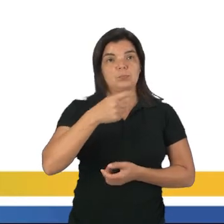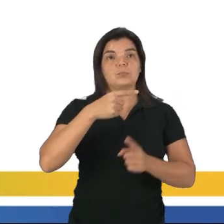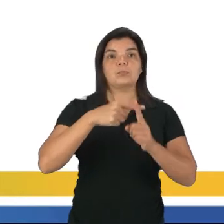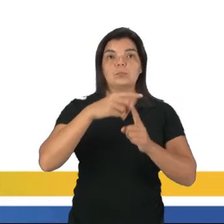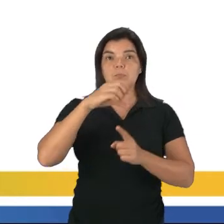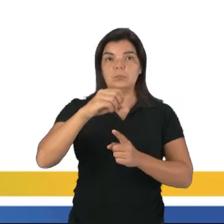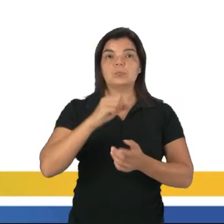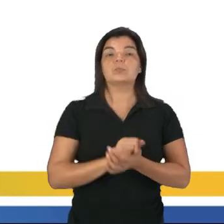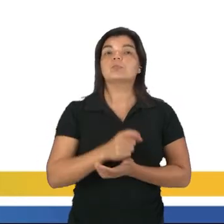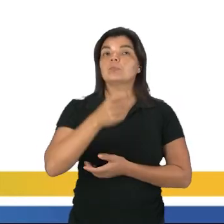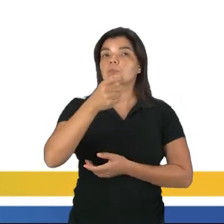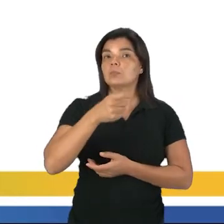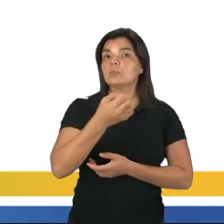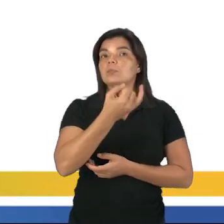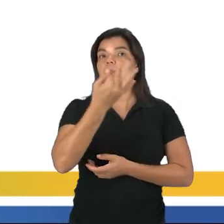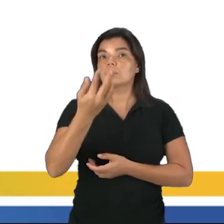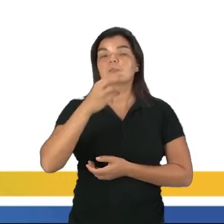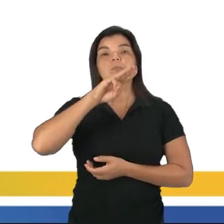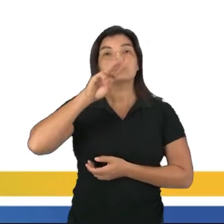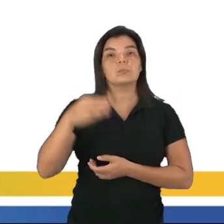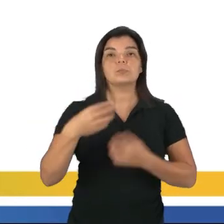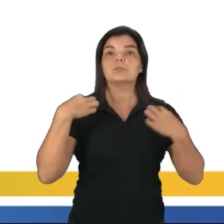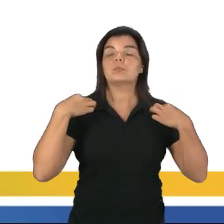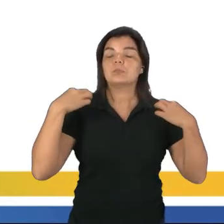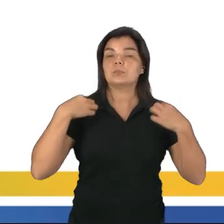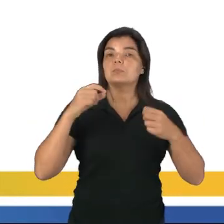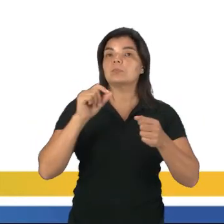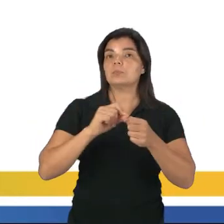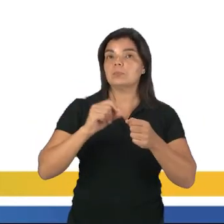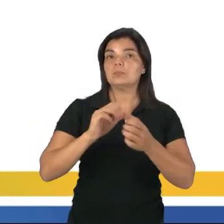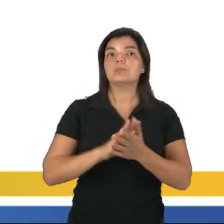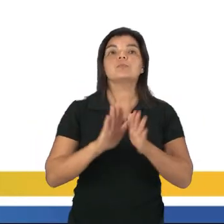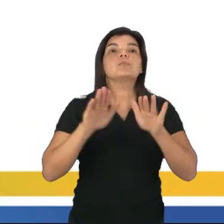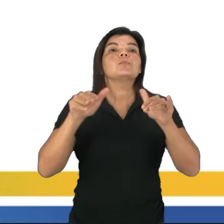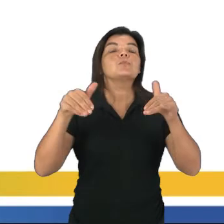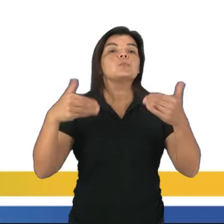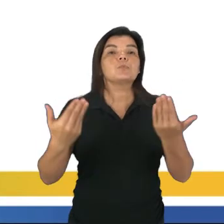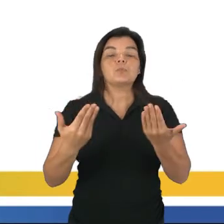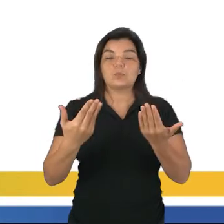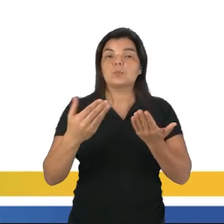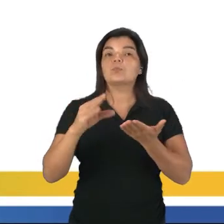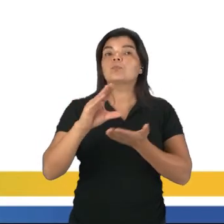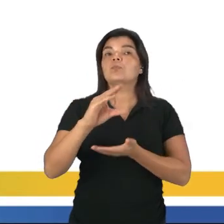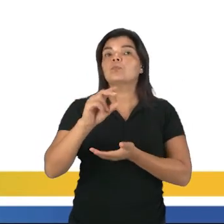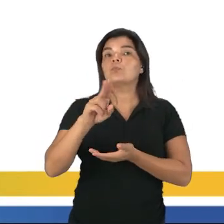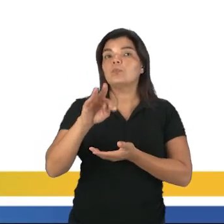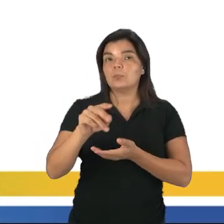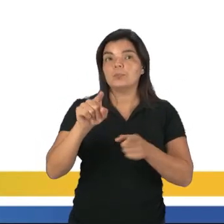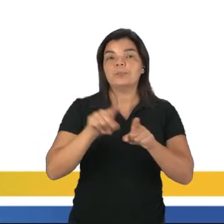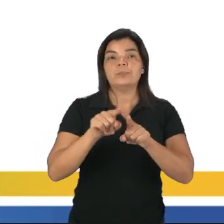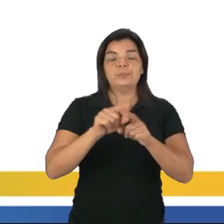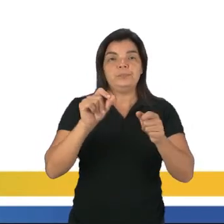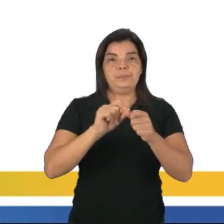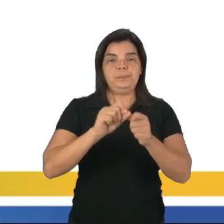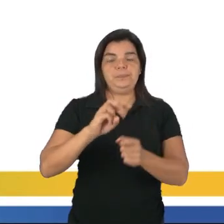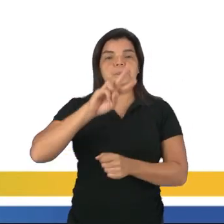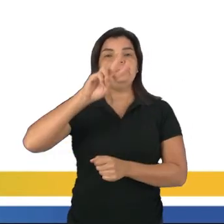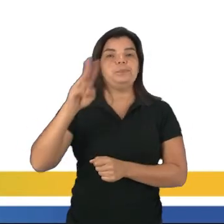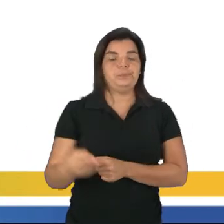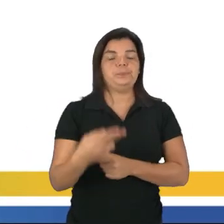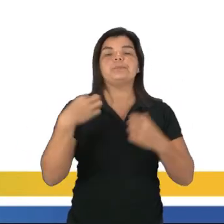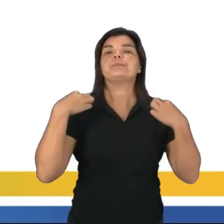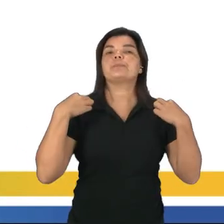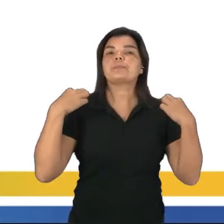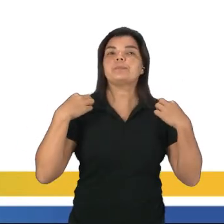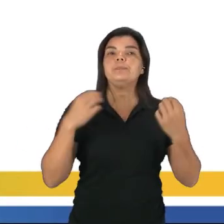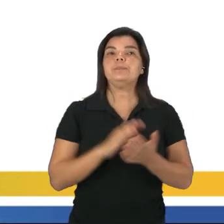9, em que o x é a quantidade de milhares de camisetas produzidas. Ele quer saber qual é o custo para a produção de 2.000